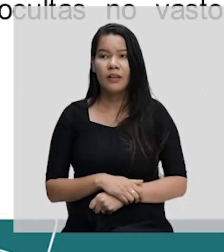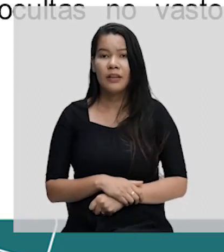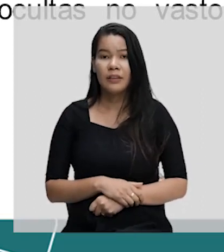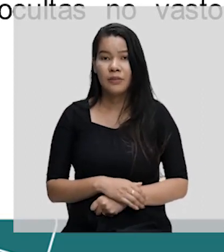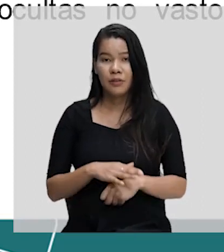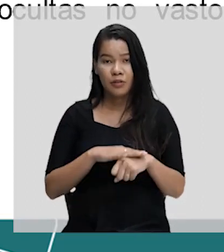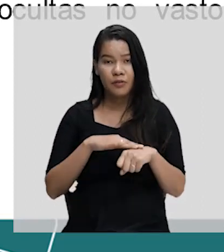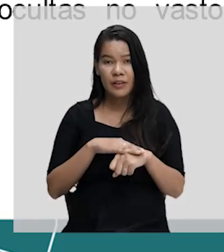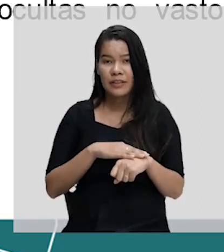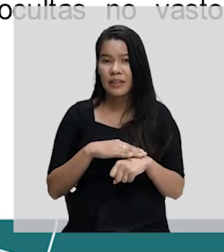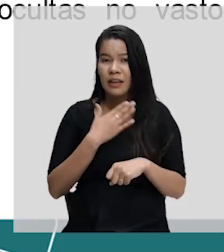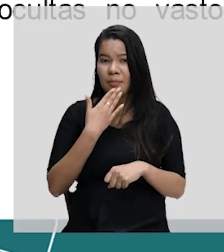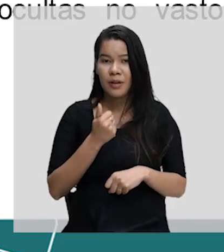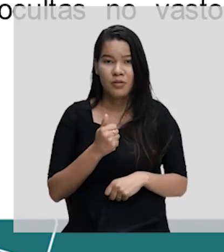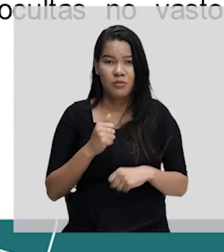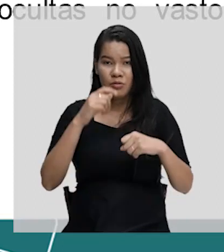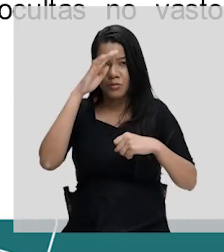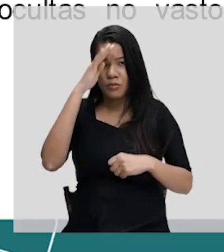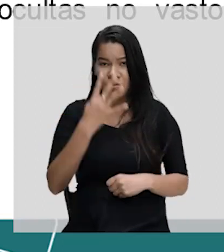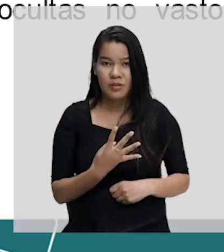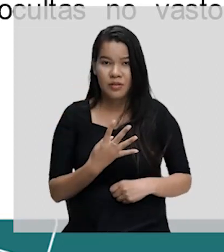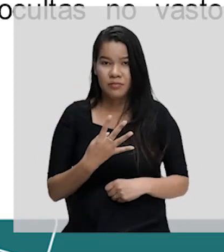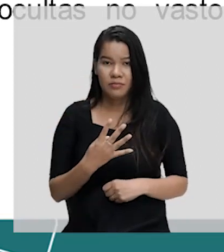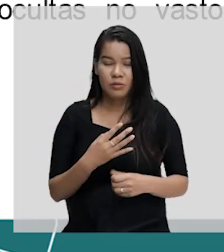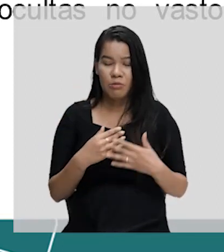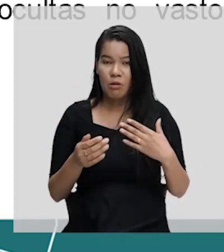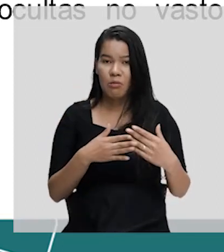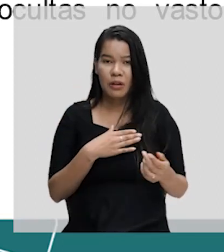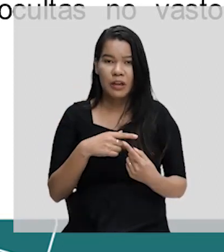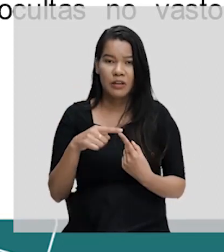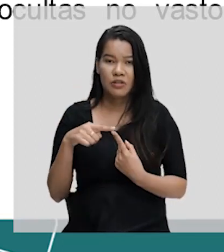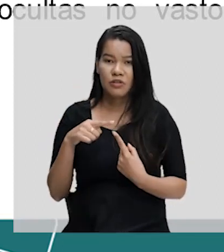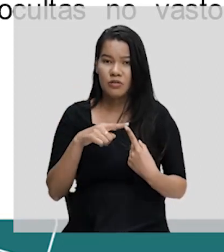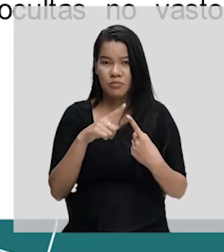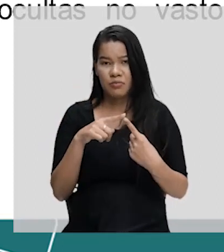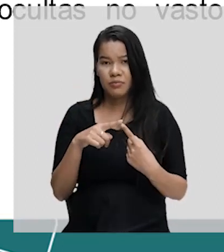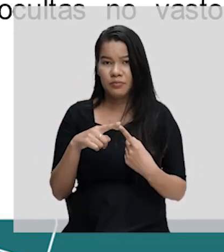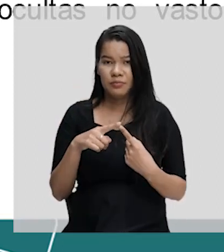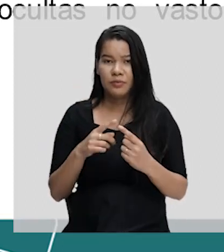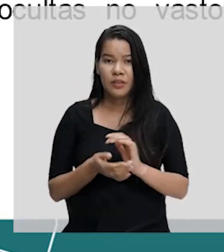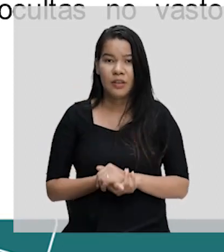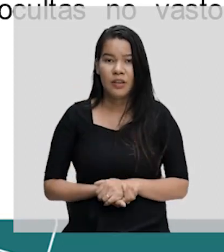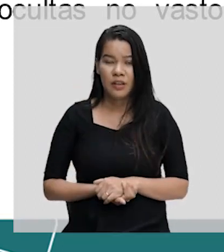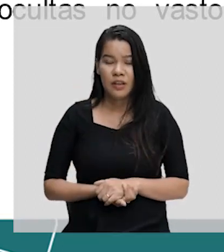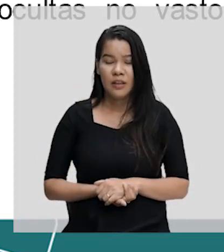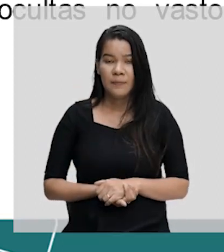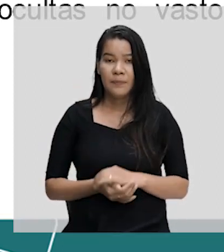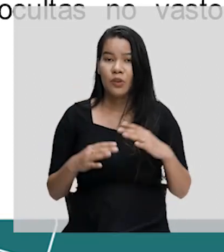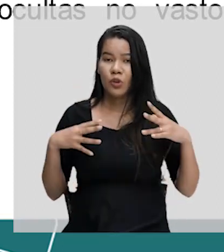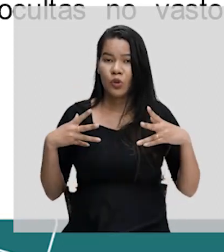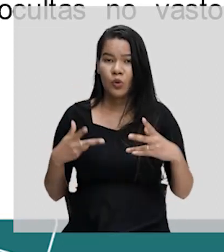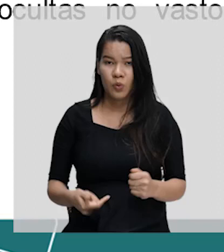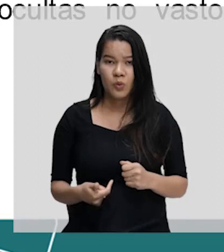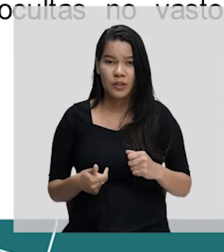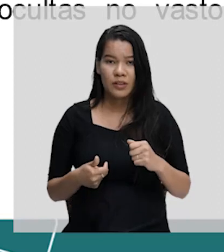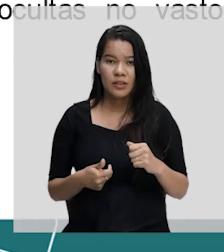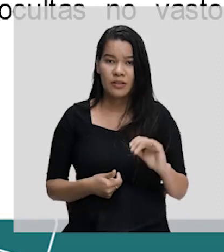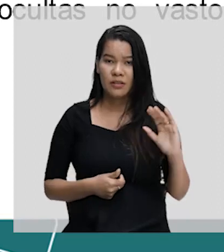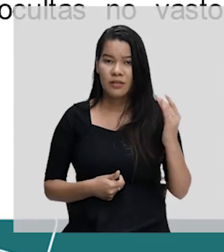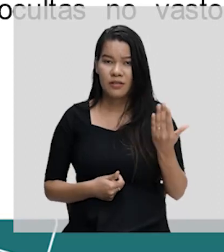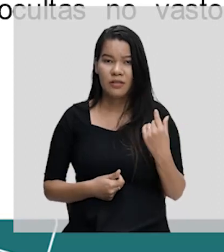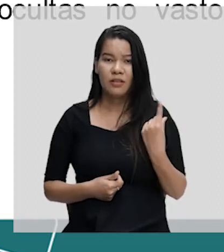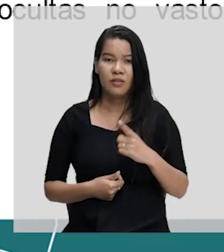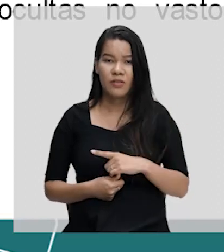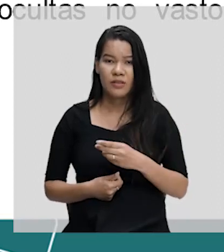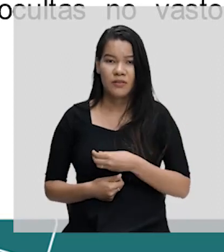nessa questão de senhas, de proteção, de internet. Não, em todas as situações da nossa